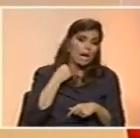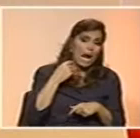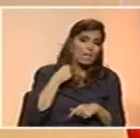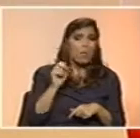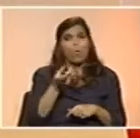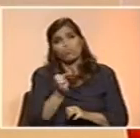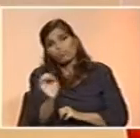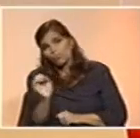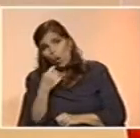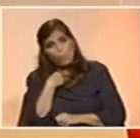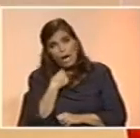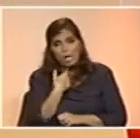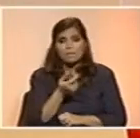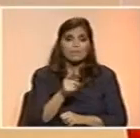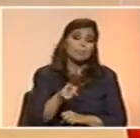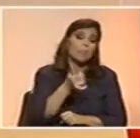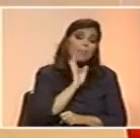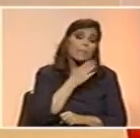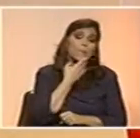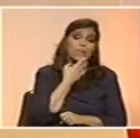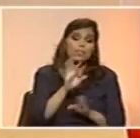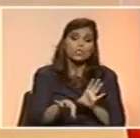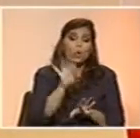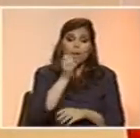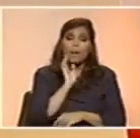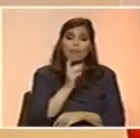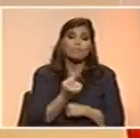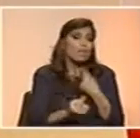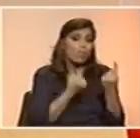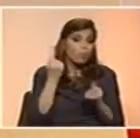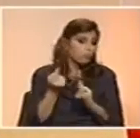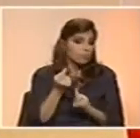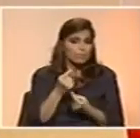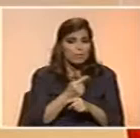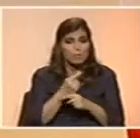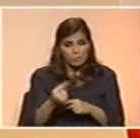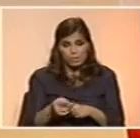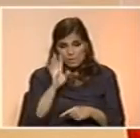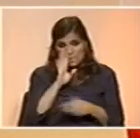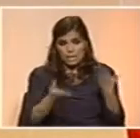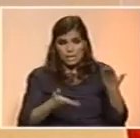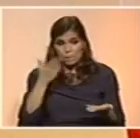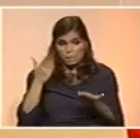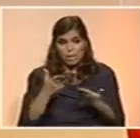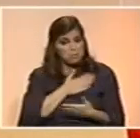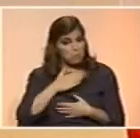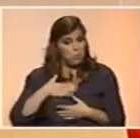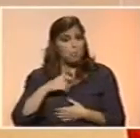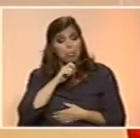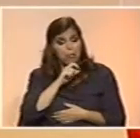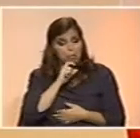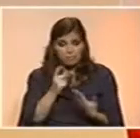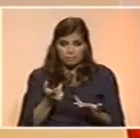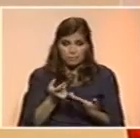vegetariana. Isso aí depois é uma opção de cada um, porque do ponto de vista da saúde, pelo que eu percebo, desde que ela seja equilibrada, ela é saudável.